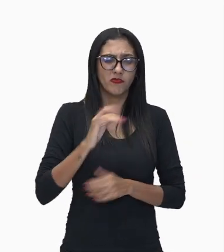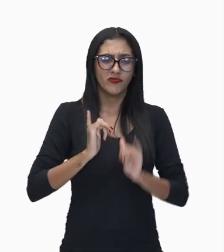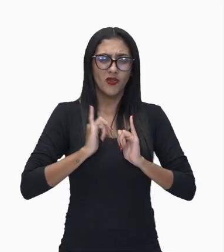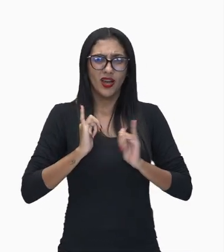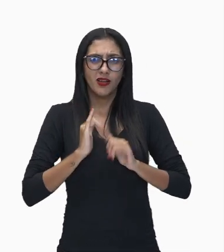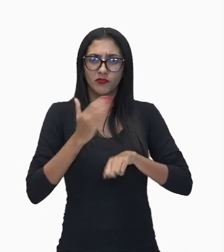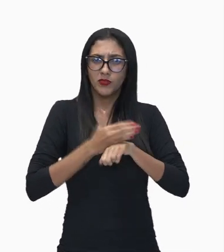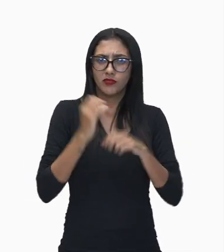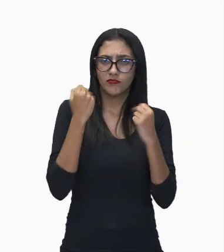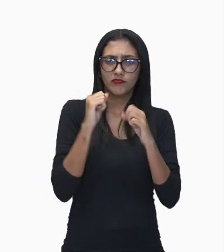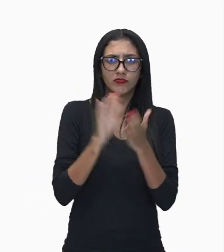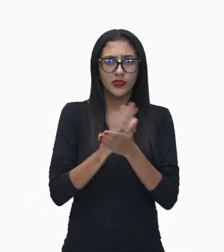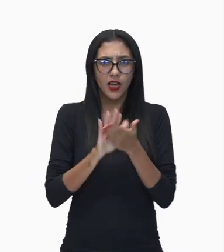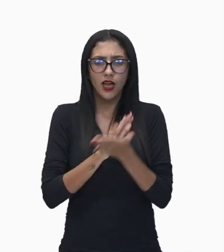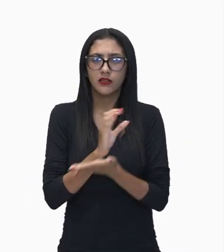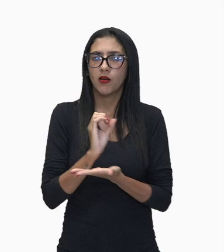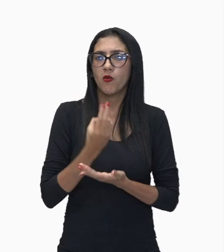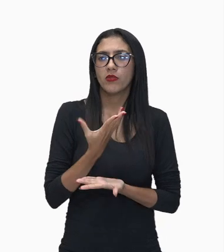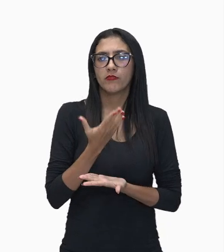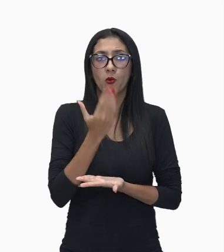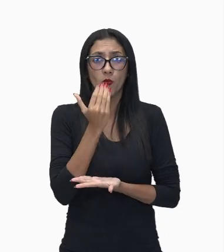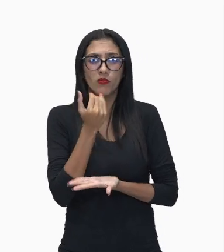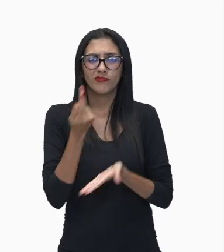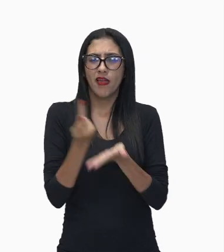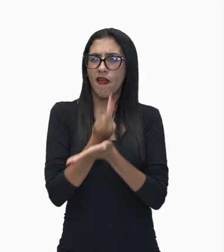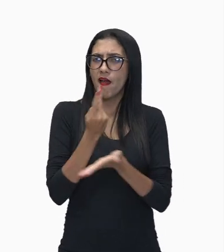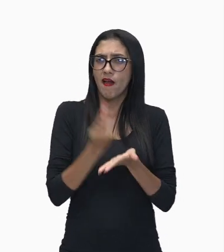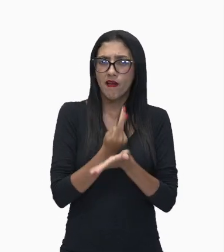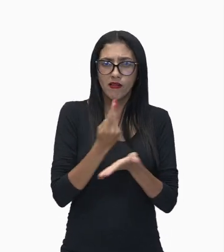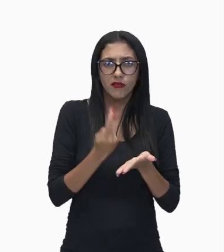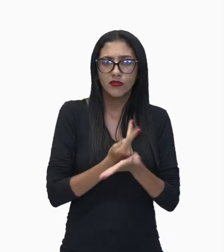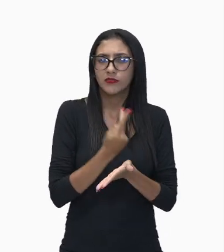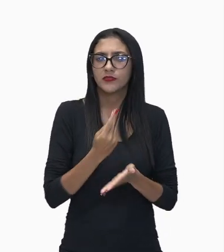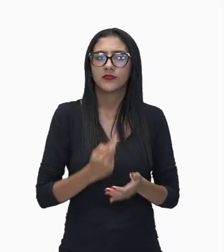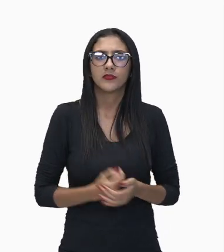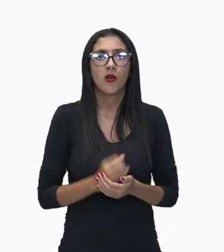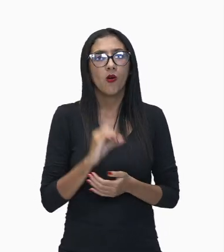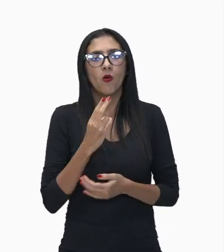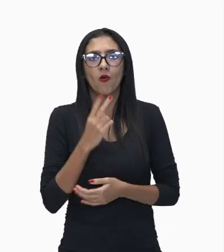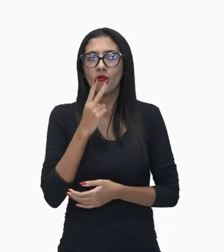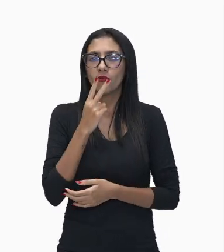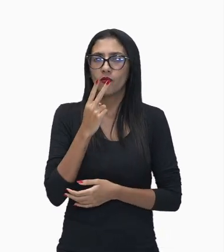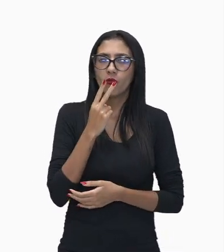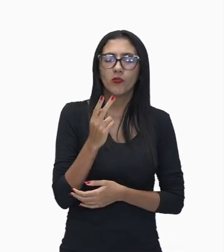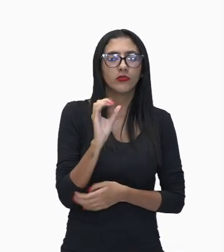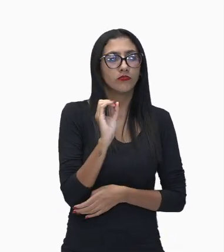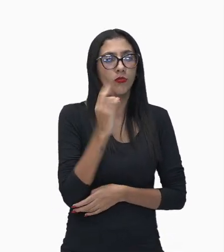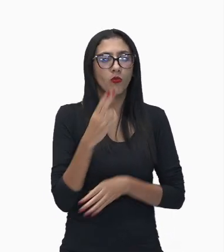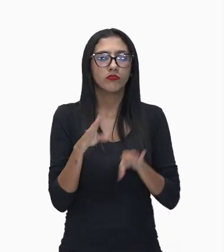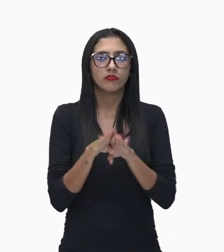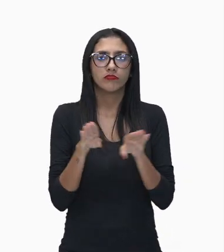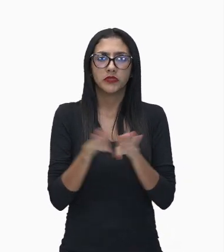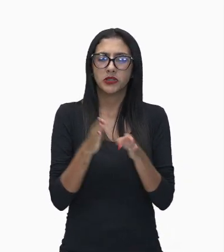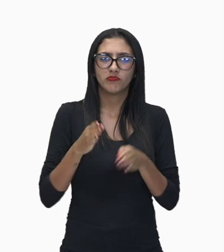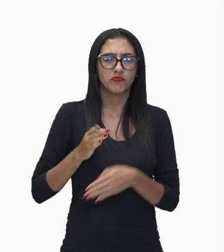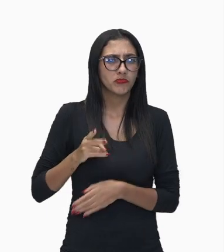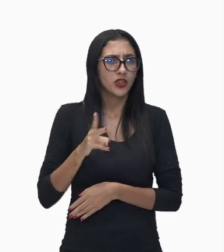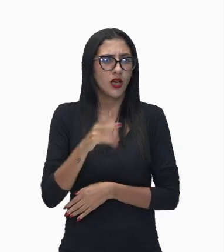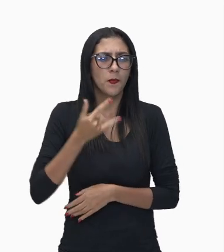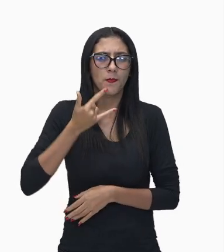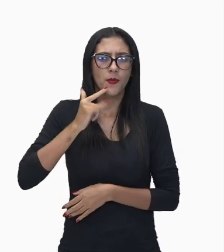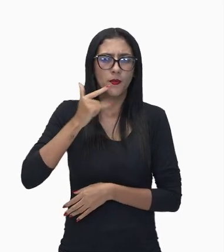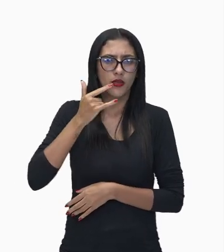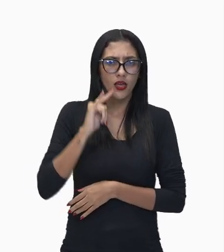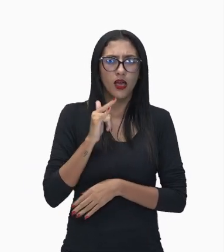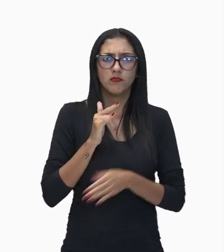sedentário, ele não se alimente bem, né, durante a sua vida, ele fume ou ele consuma uma grande quantidade de álcool ao